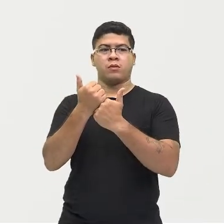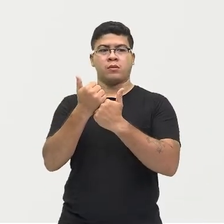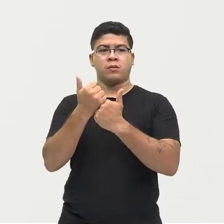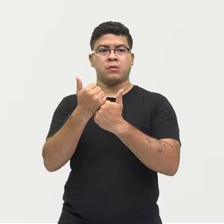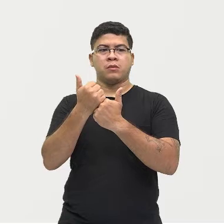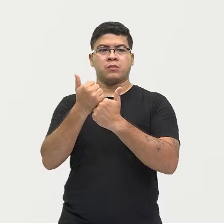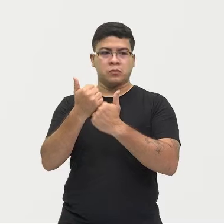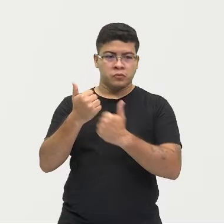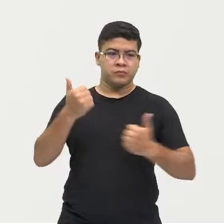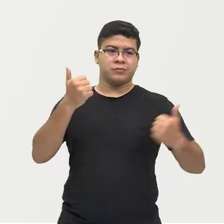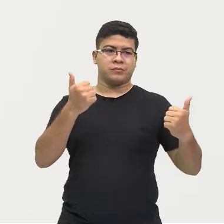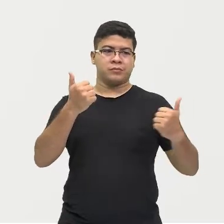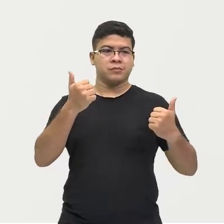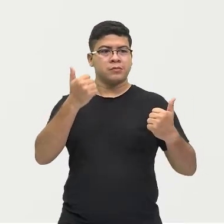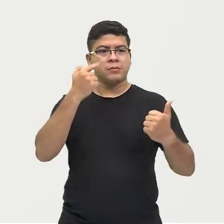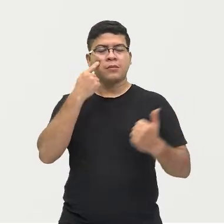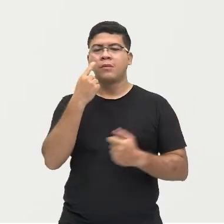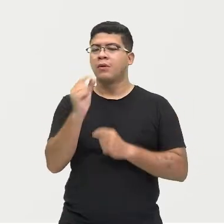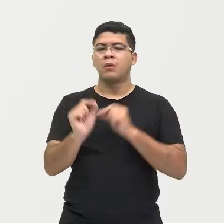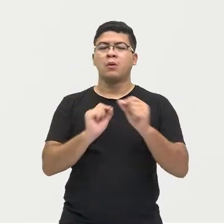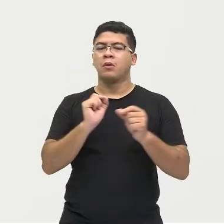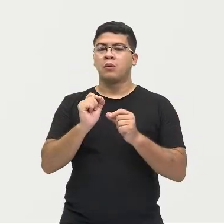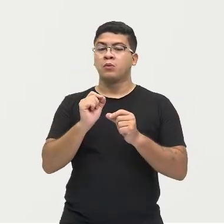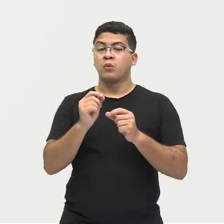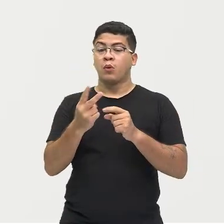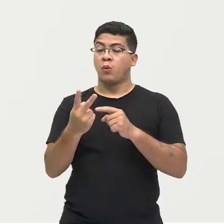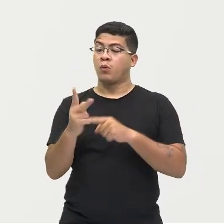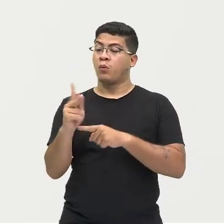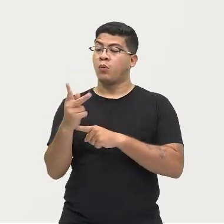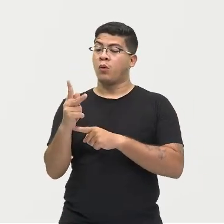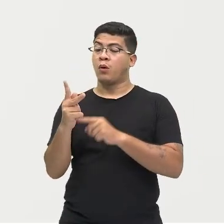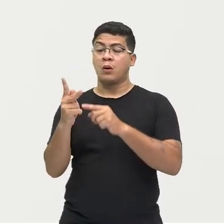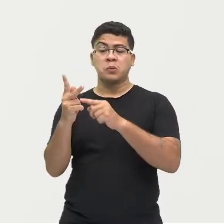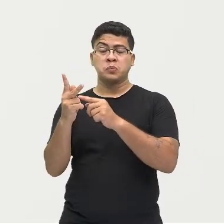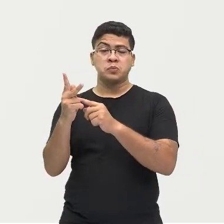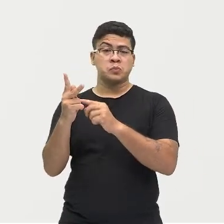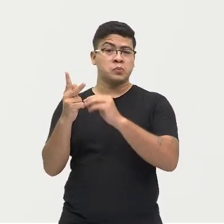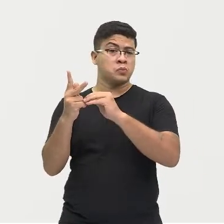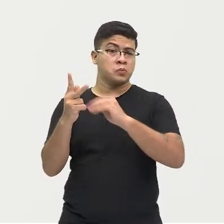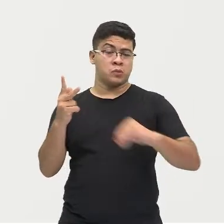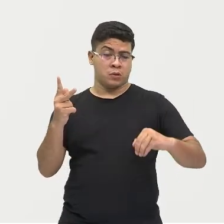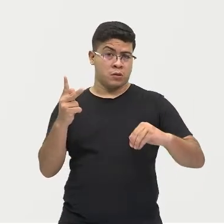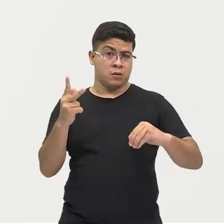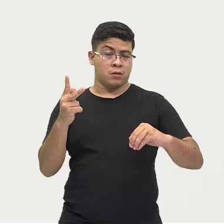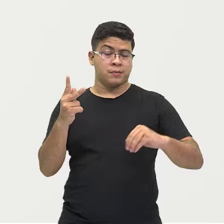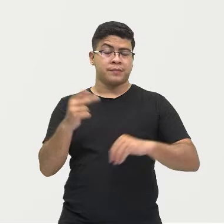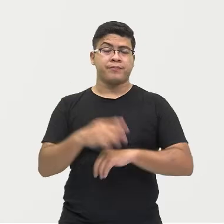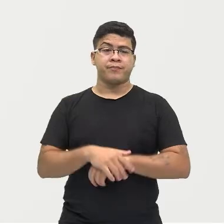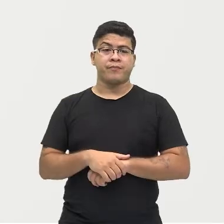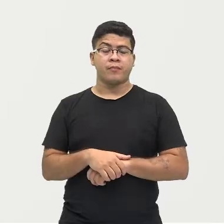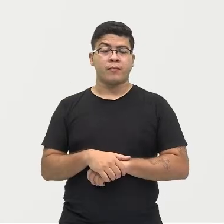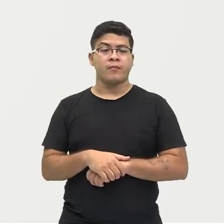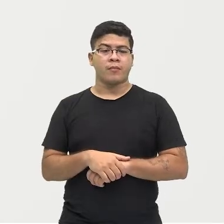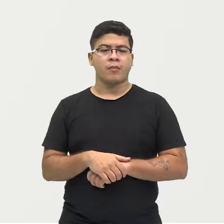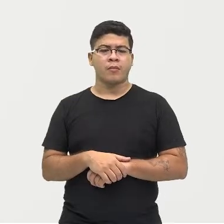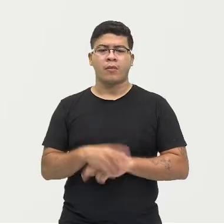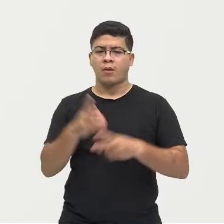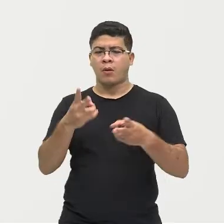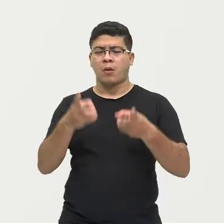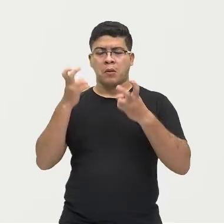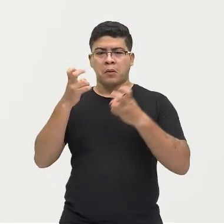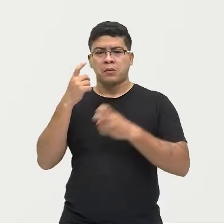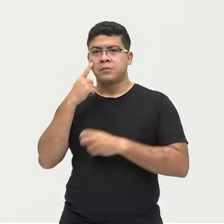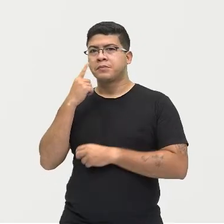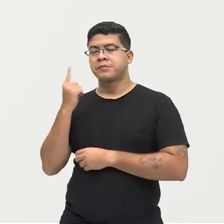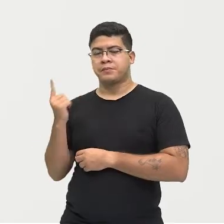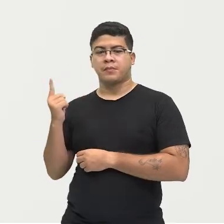saíram 2 hidrogênios para dar lugar aos radicais orgânicos. Esse radical aqui, quando